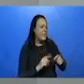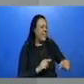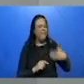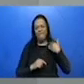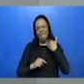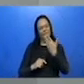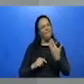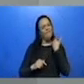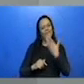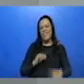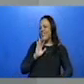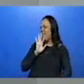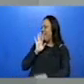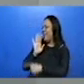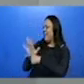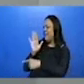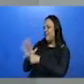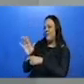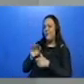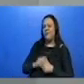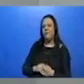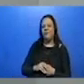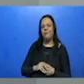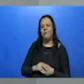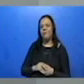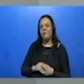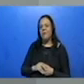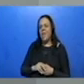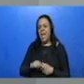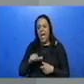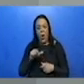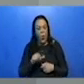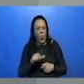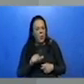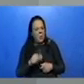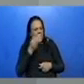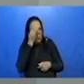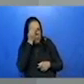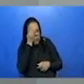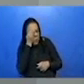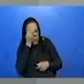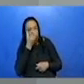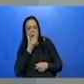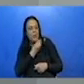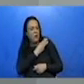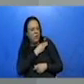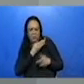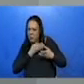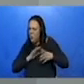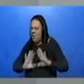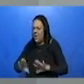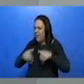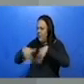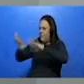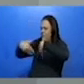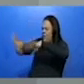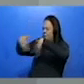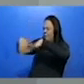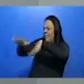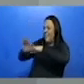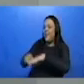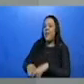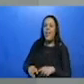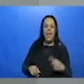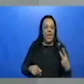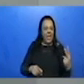No máximo deram uma pistola para eles, ninguém, a hora que falou que era pirata, maru, não, ninguém quis ir. e eles voltam. Aí